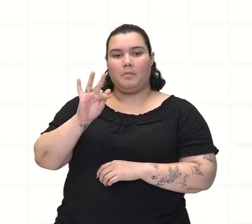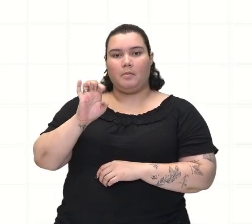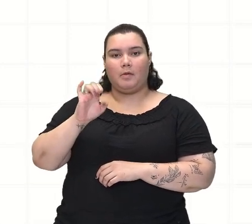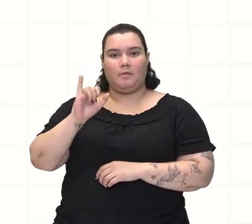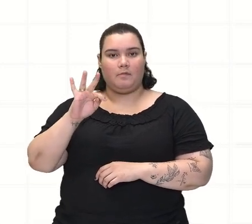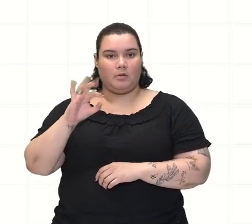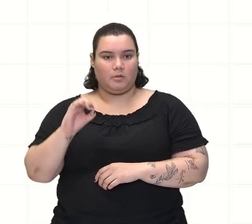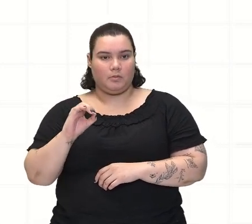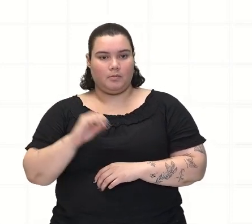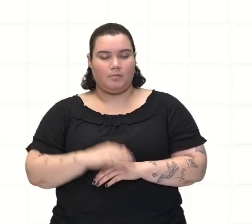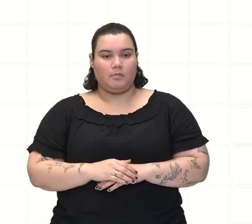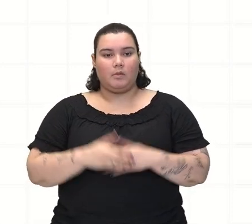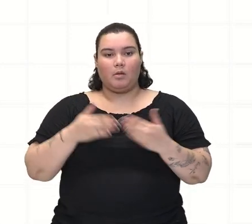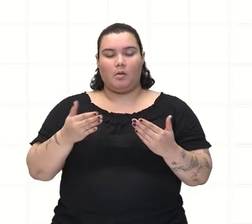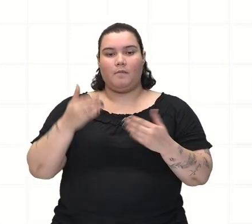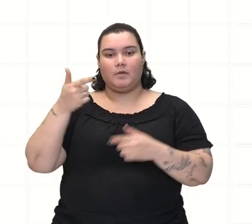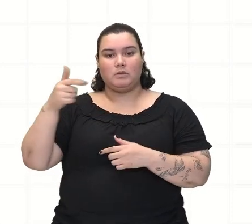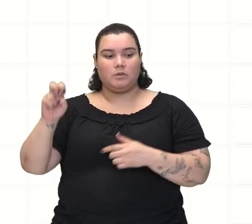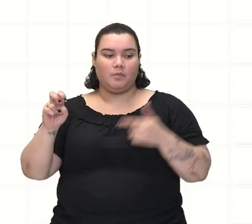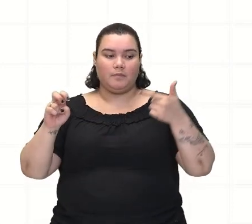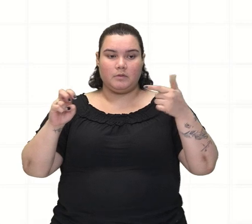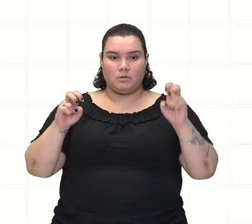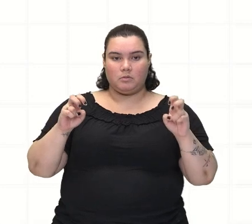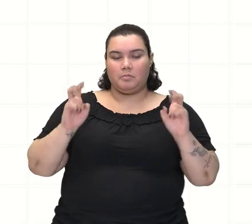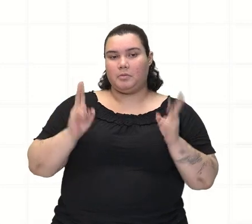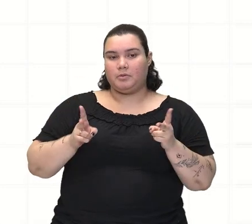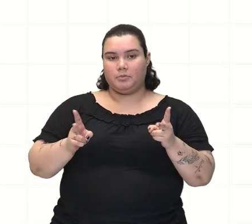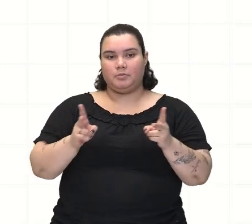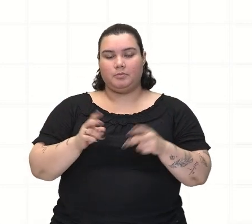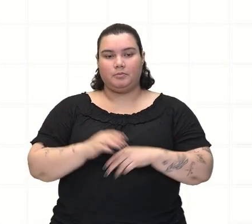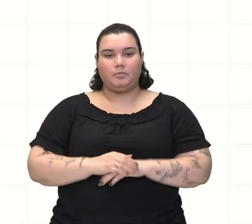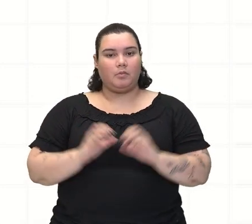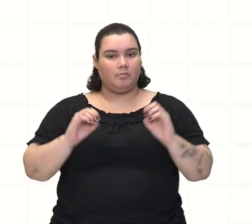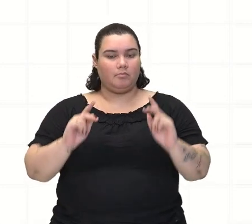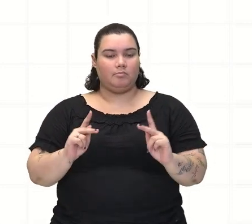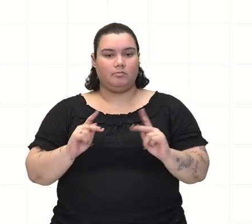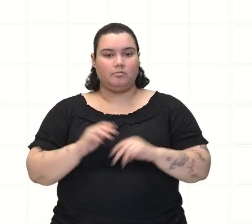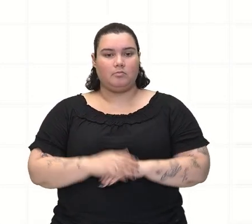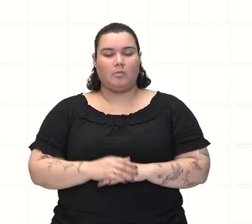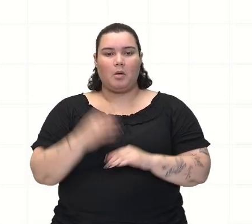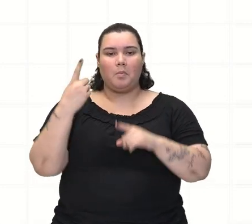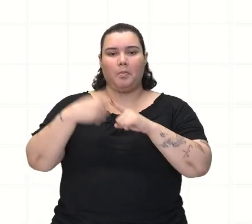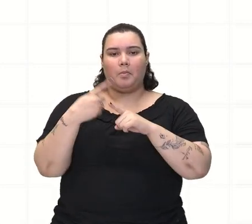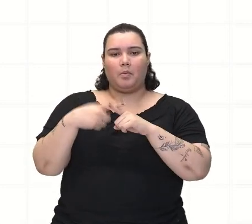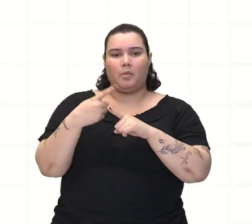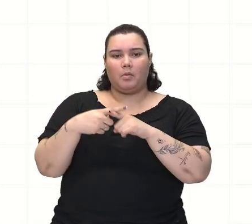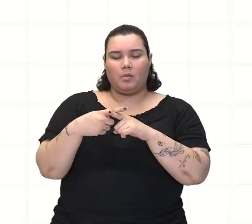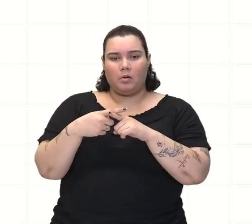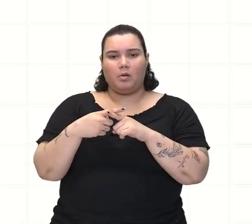equação, a equação se mantém. Ok,